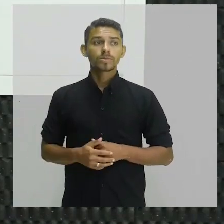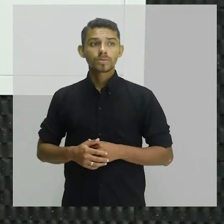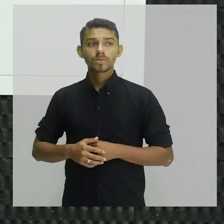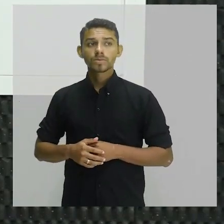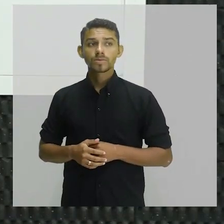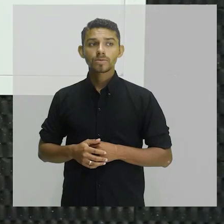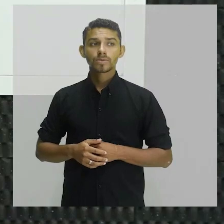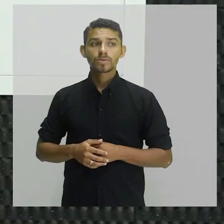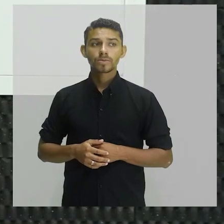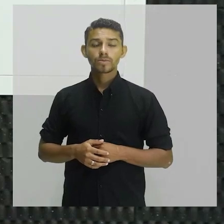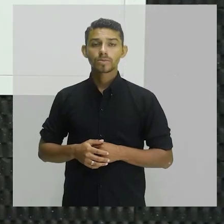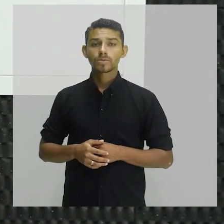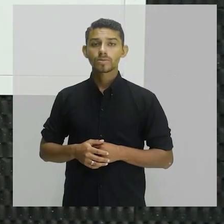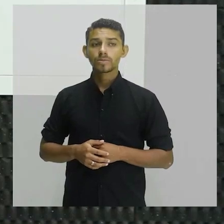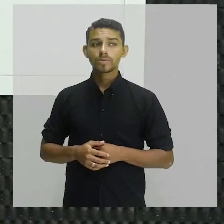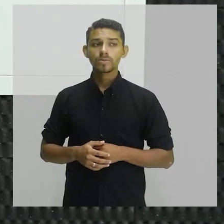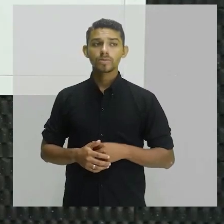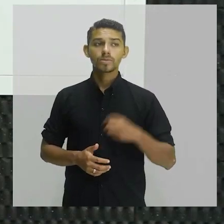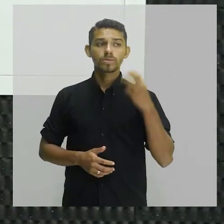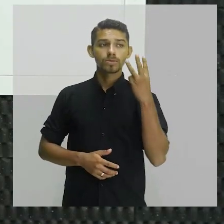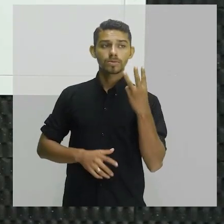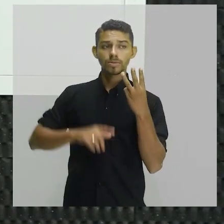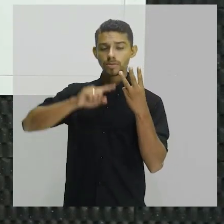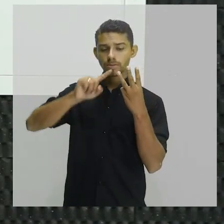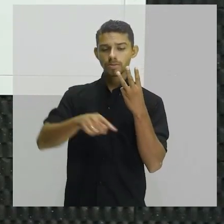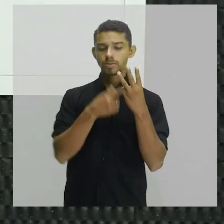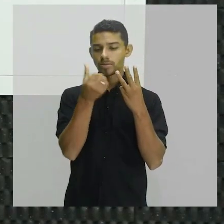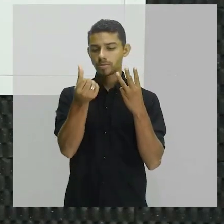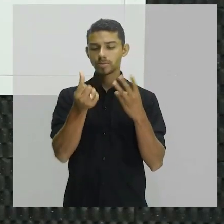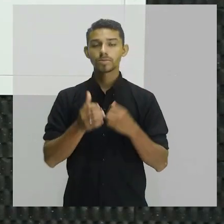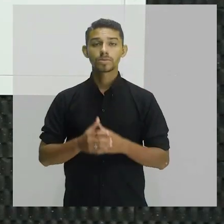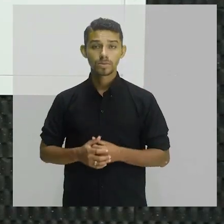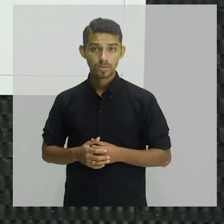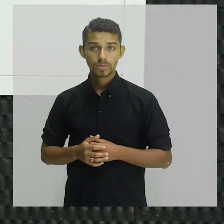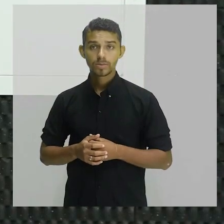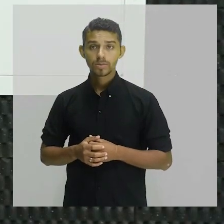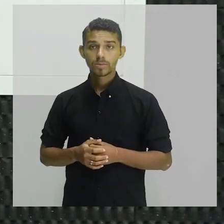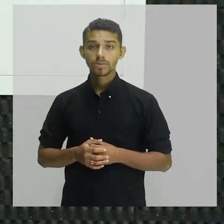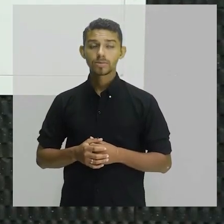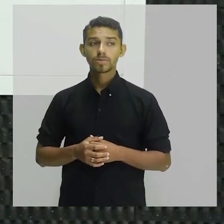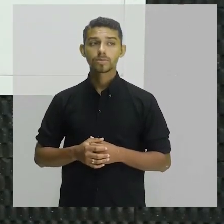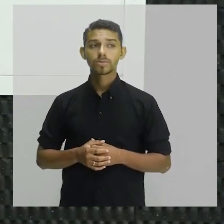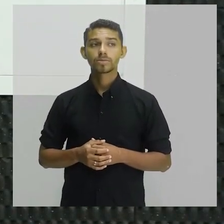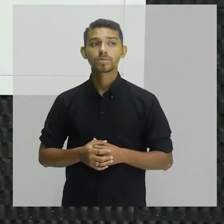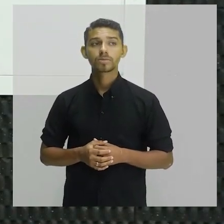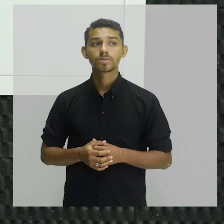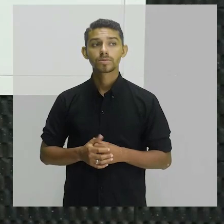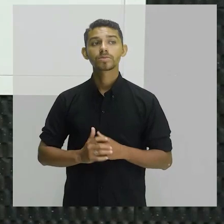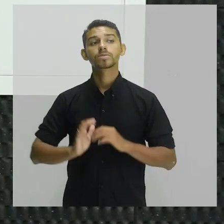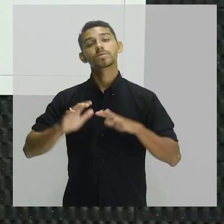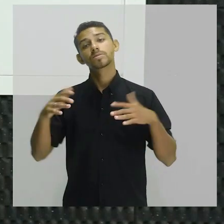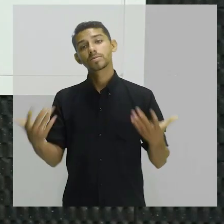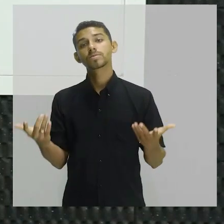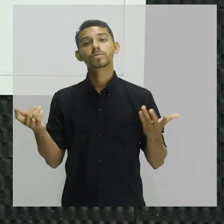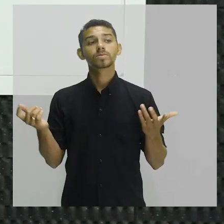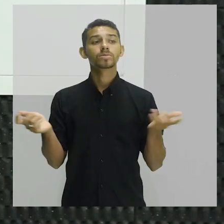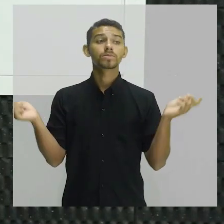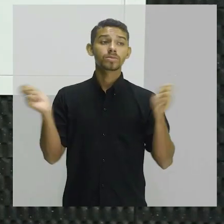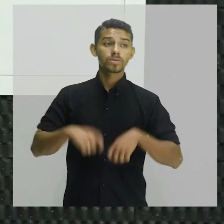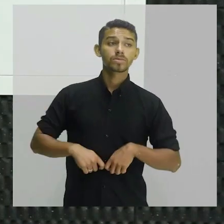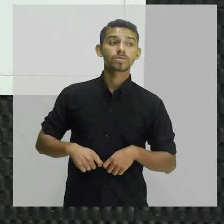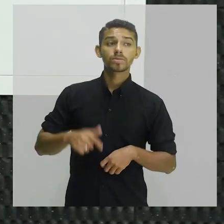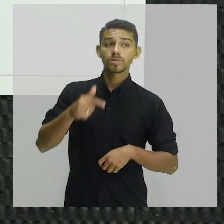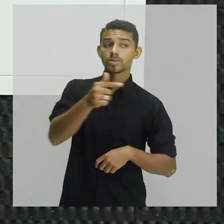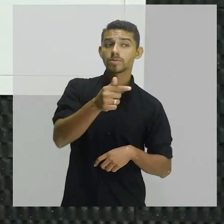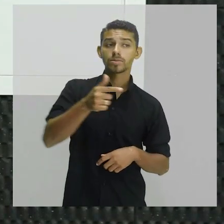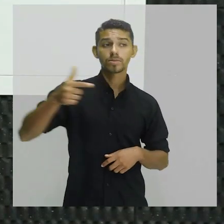para a gente fazer essa divisão para metros por segundo, nós dividimos por 3,6. Então, neste caso, é